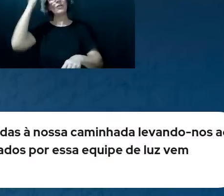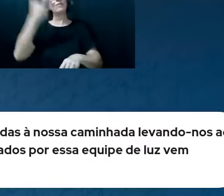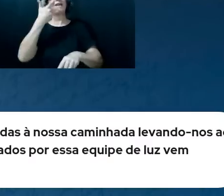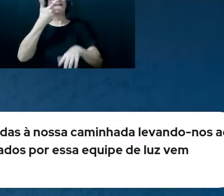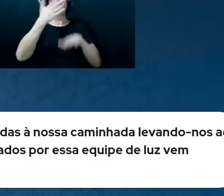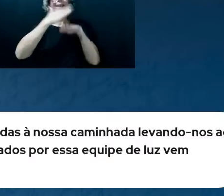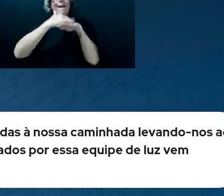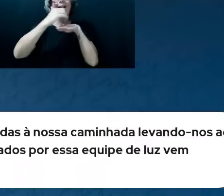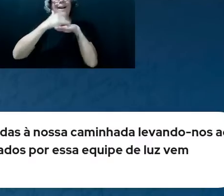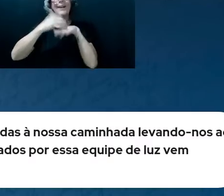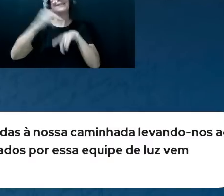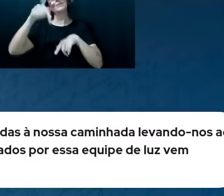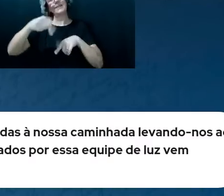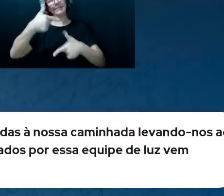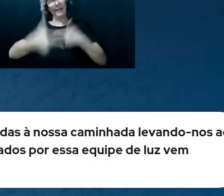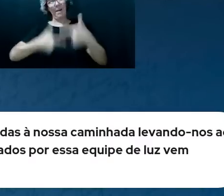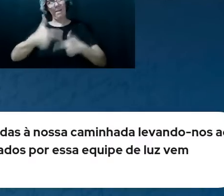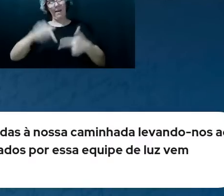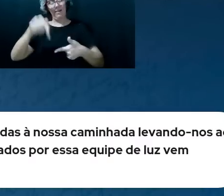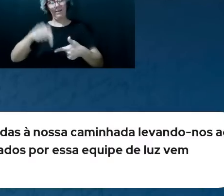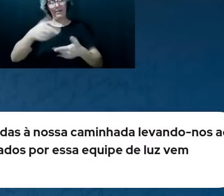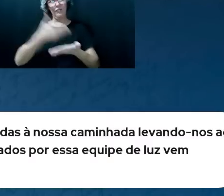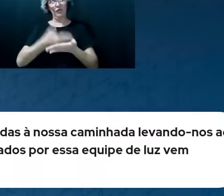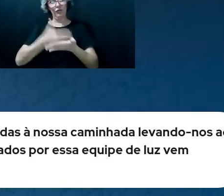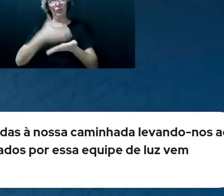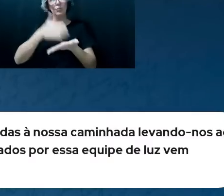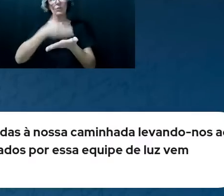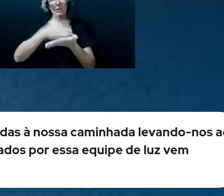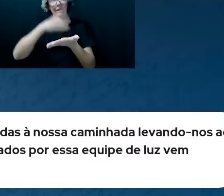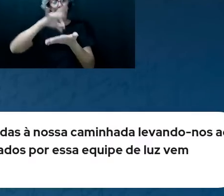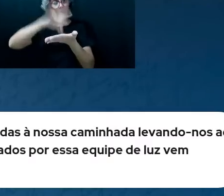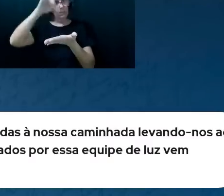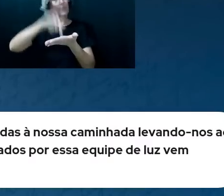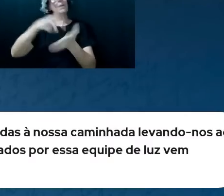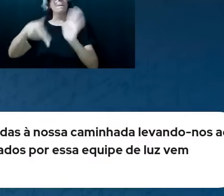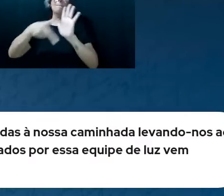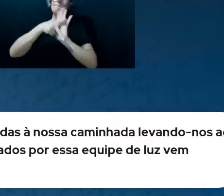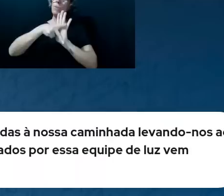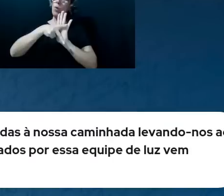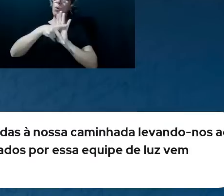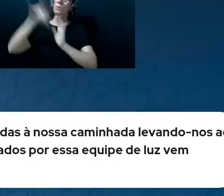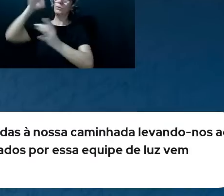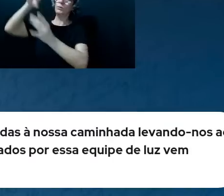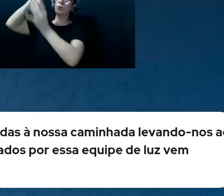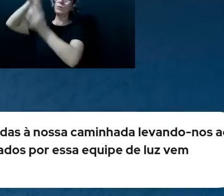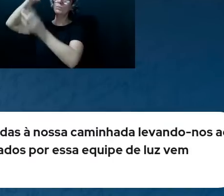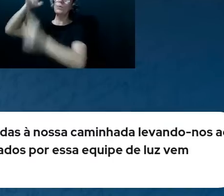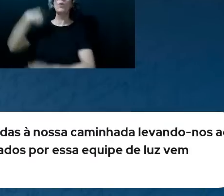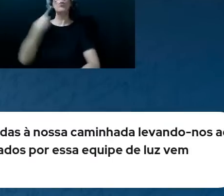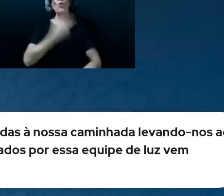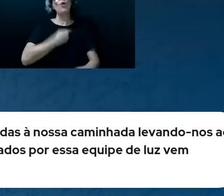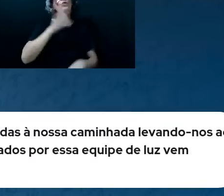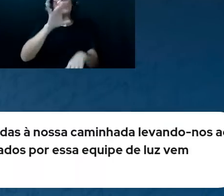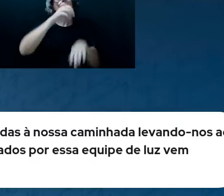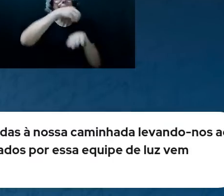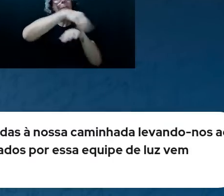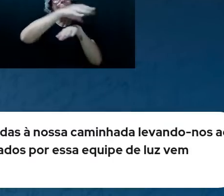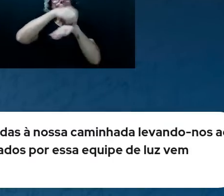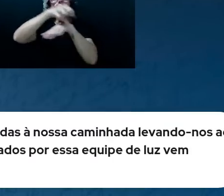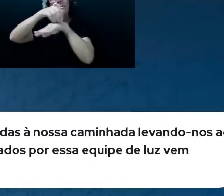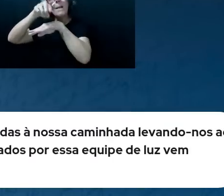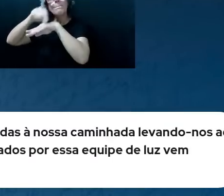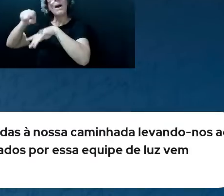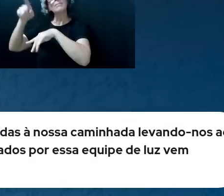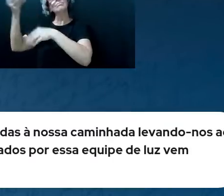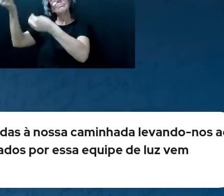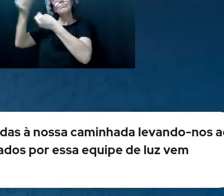mas compreendamos. Essa doutrina dos espíritos. Nós só estamos sendo repassadores aqui, não é, de um conhecimento que nós